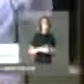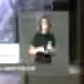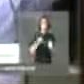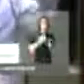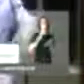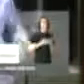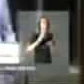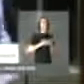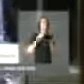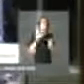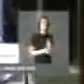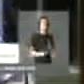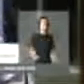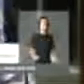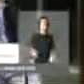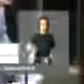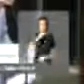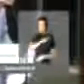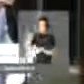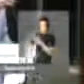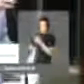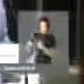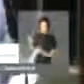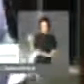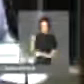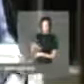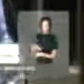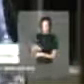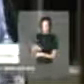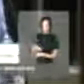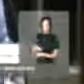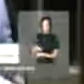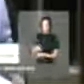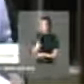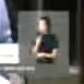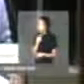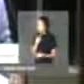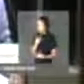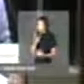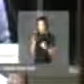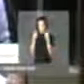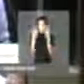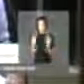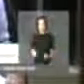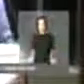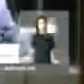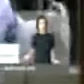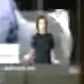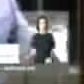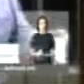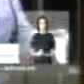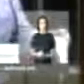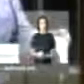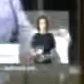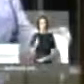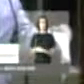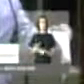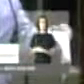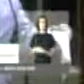governo ilegítimo quer perpetrar. Então, não é admissível. Talvez